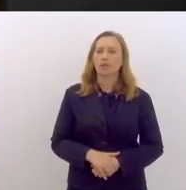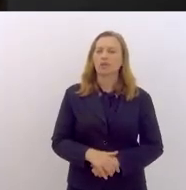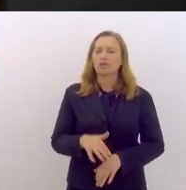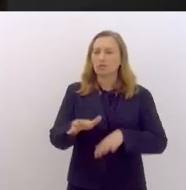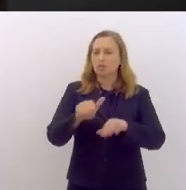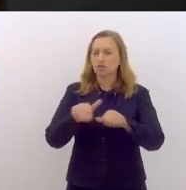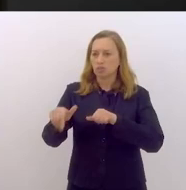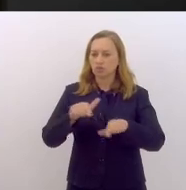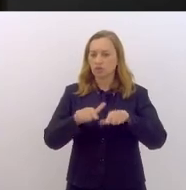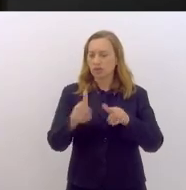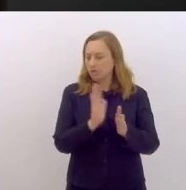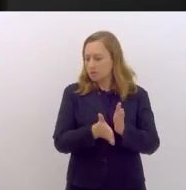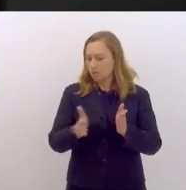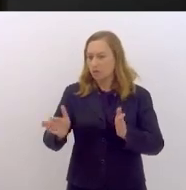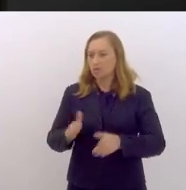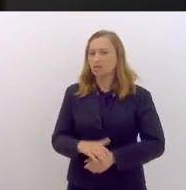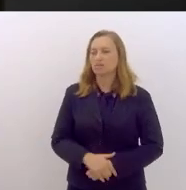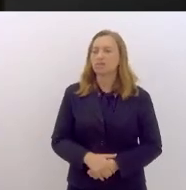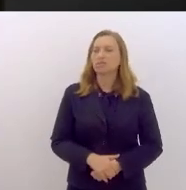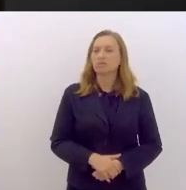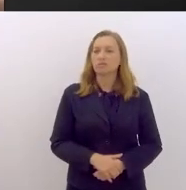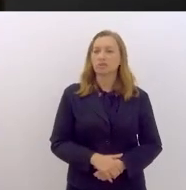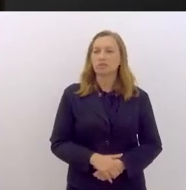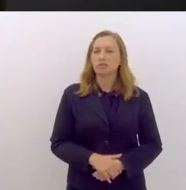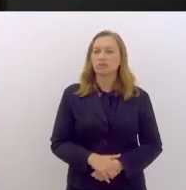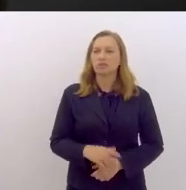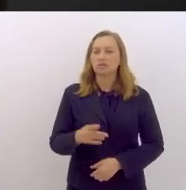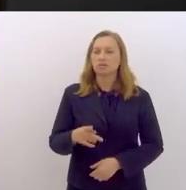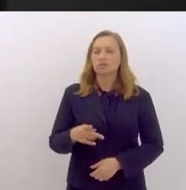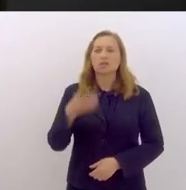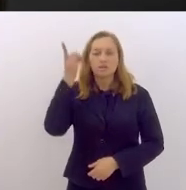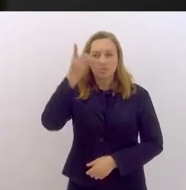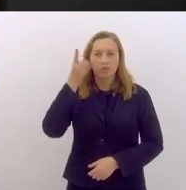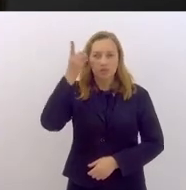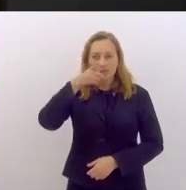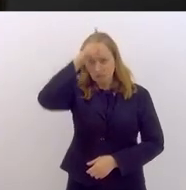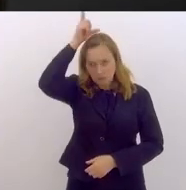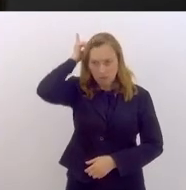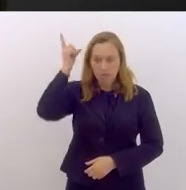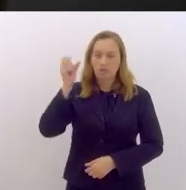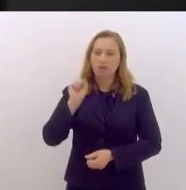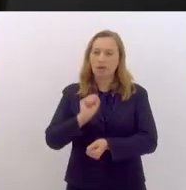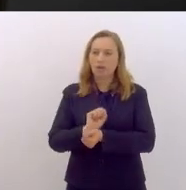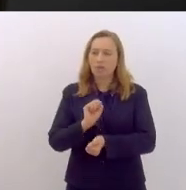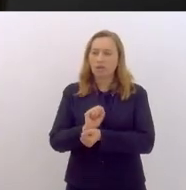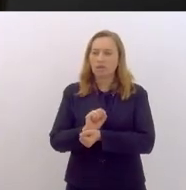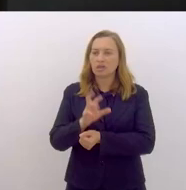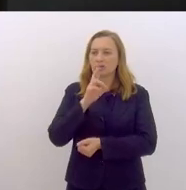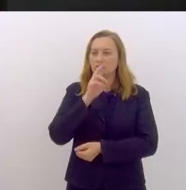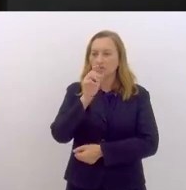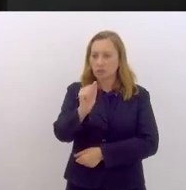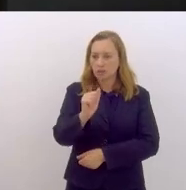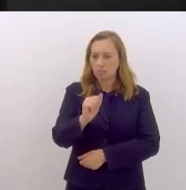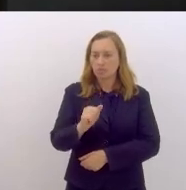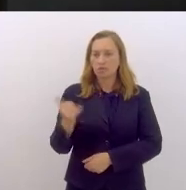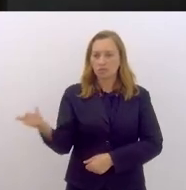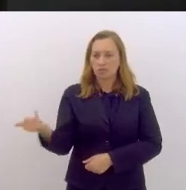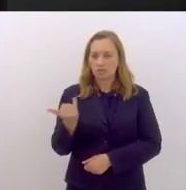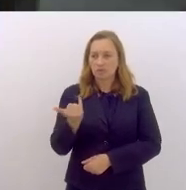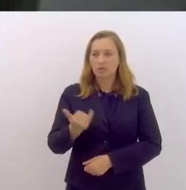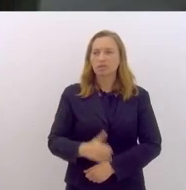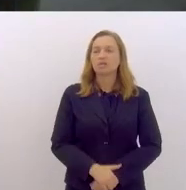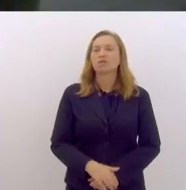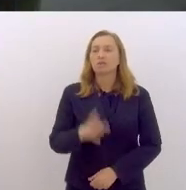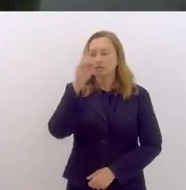chamo os trabalhos à ordem e passo a palavra para o deputado Luiz Paulo enquanto eu entro em contato aqui com o deputado Rodrigo.